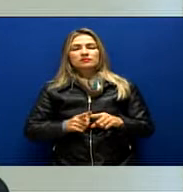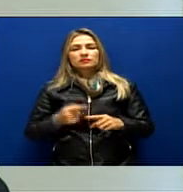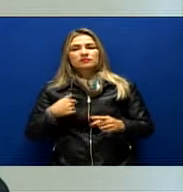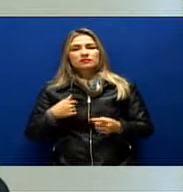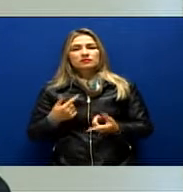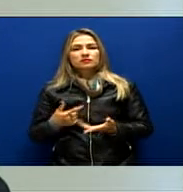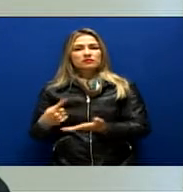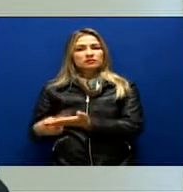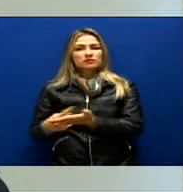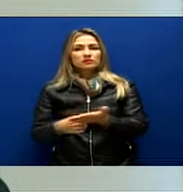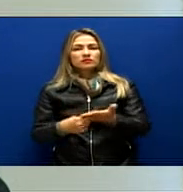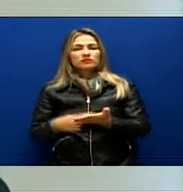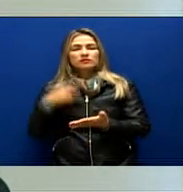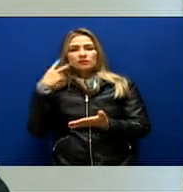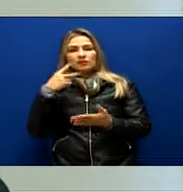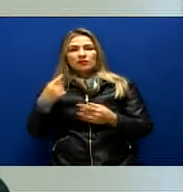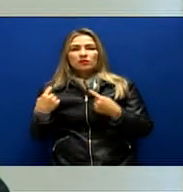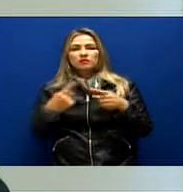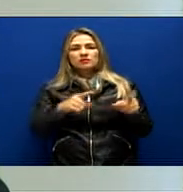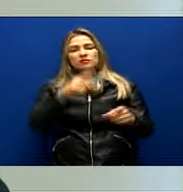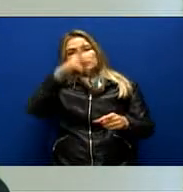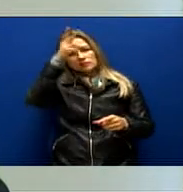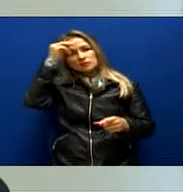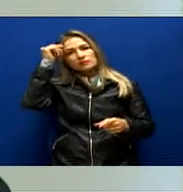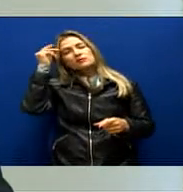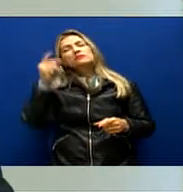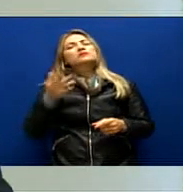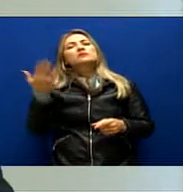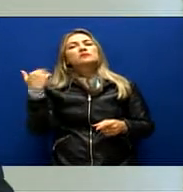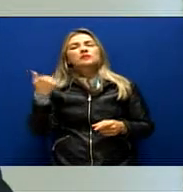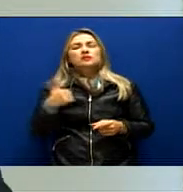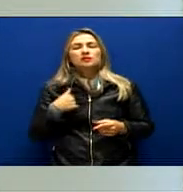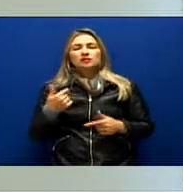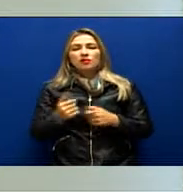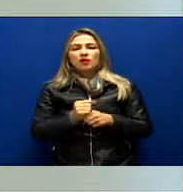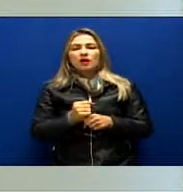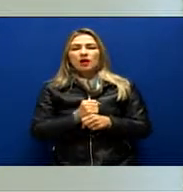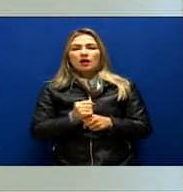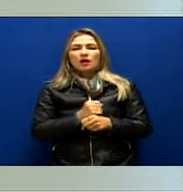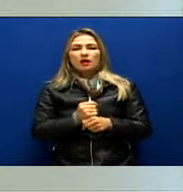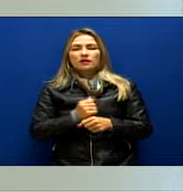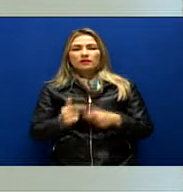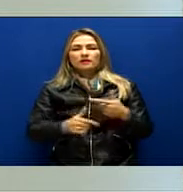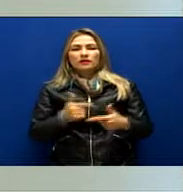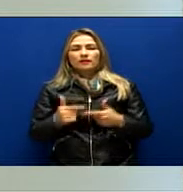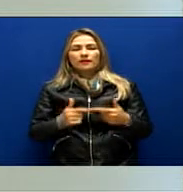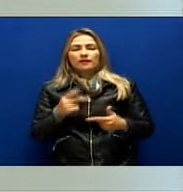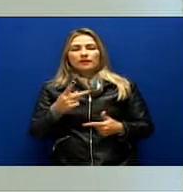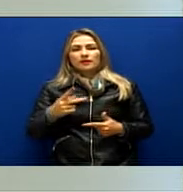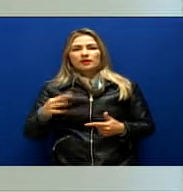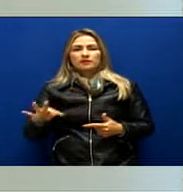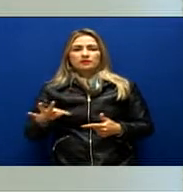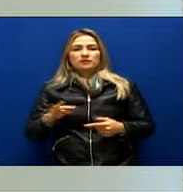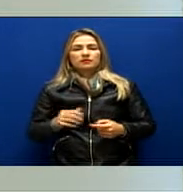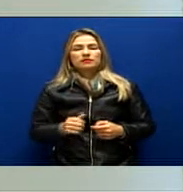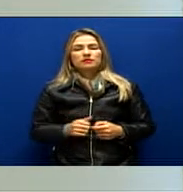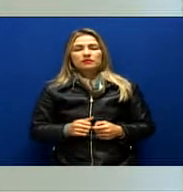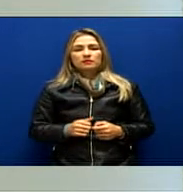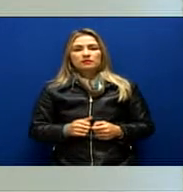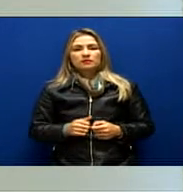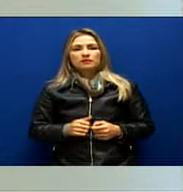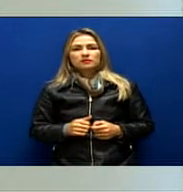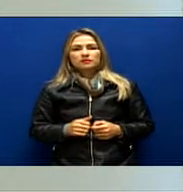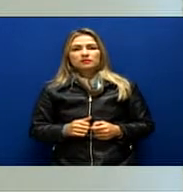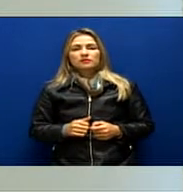fui filiado ao Partido dos Trabalhadores por 6 anos e estou no Partido Comunista do Brasil há 10. Muito me